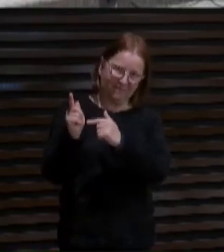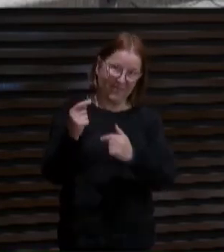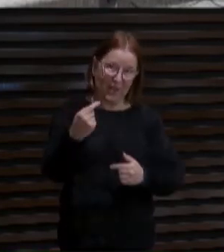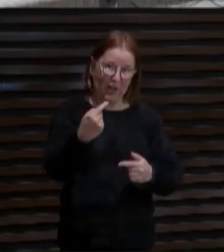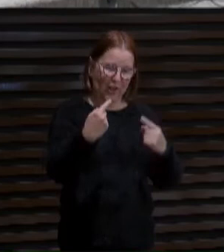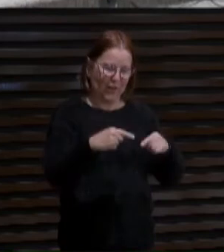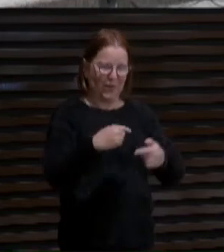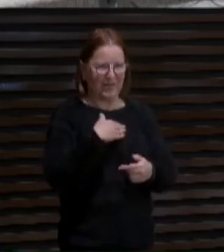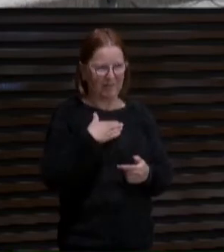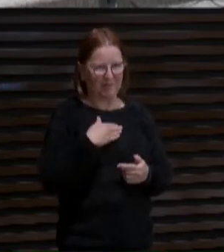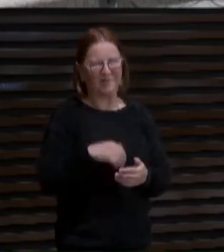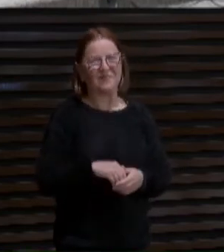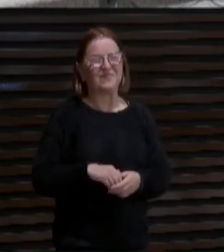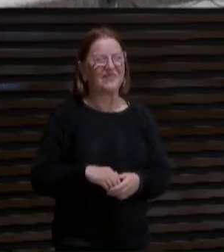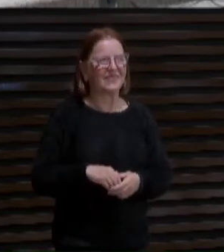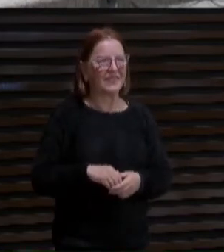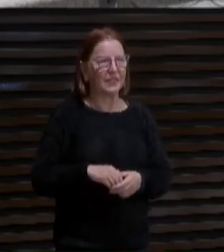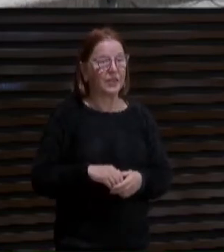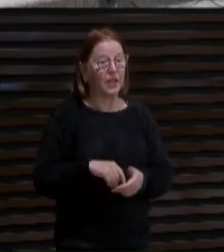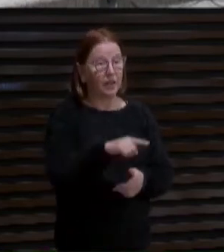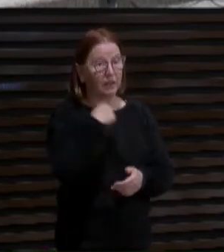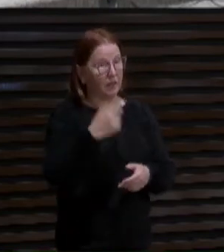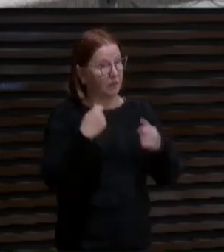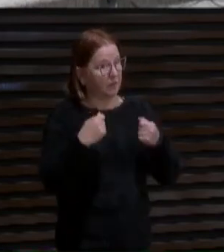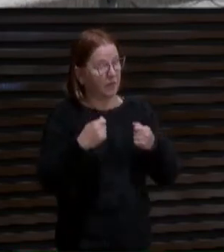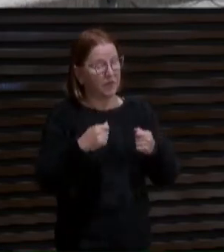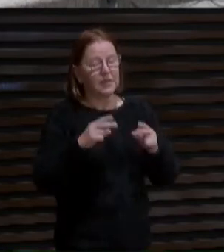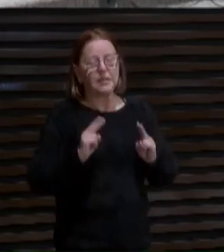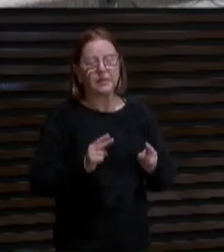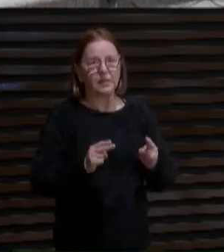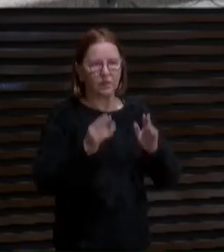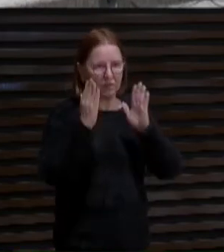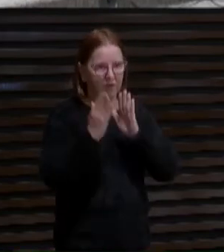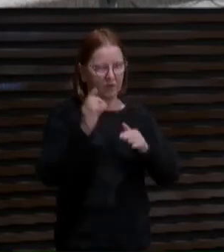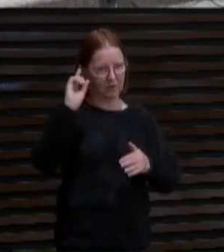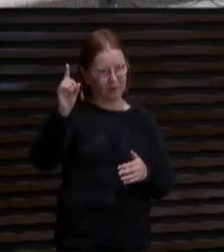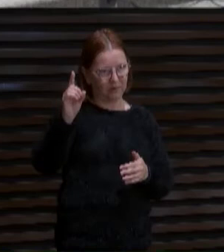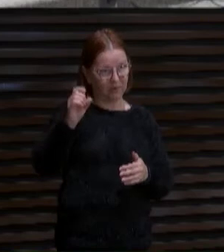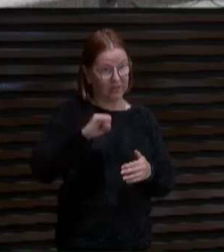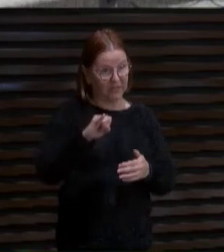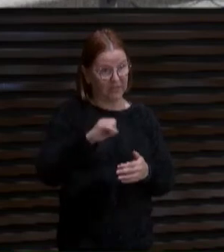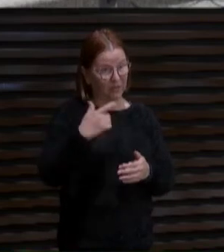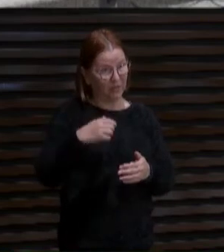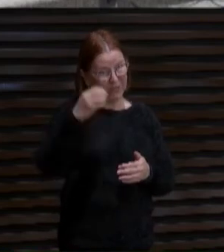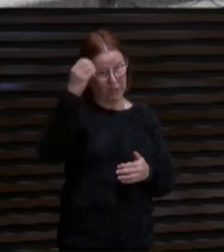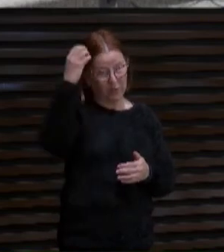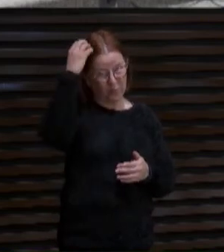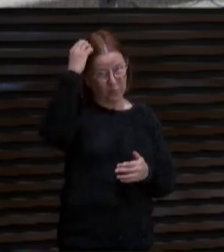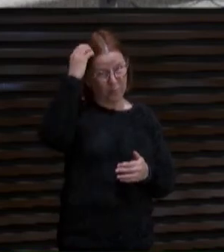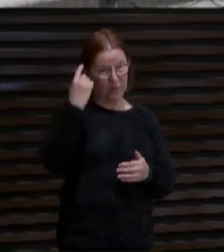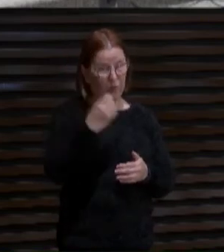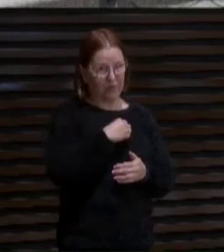nós precisamos estar sempre diante de Deus Só não sou culpado de um de um de um pecado